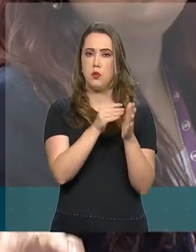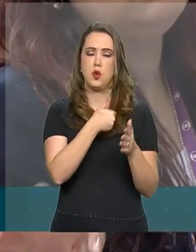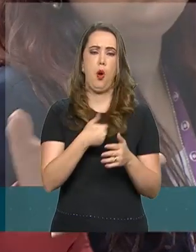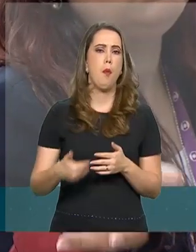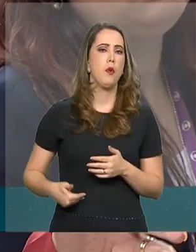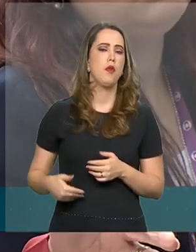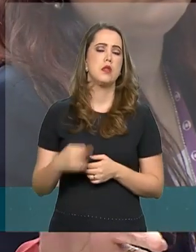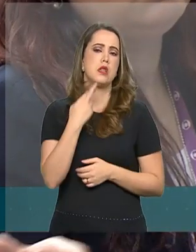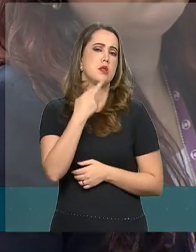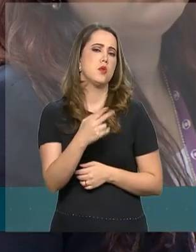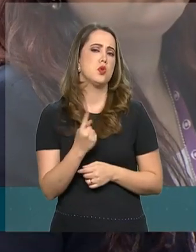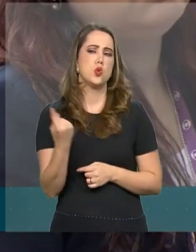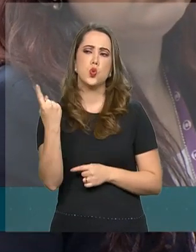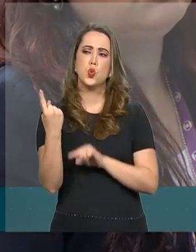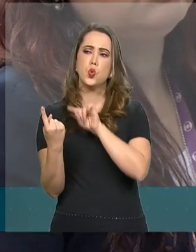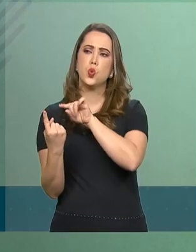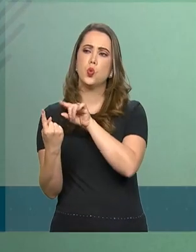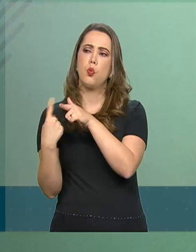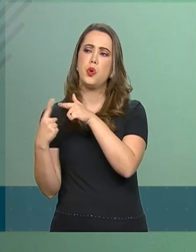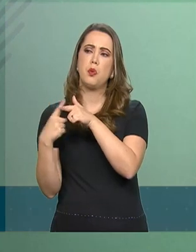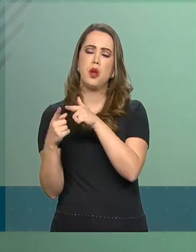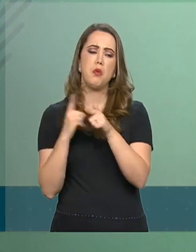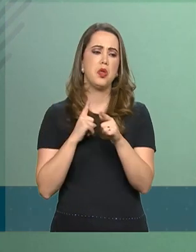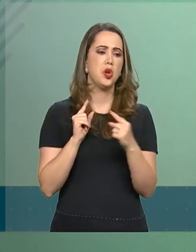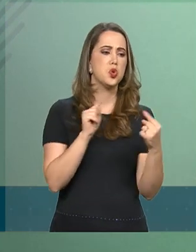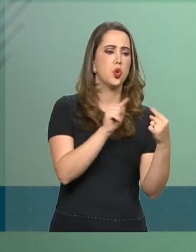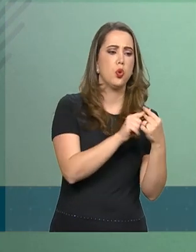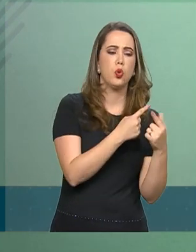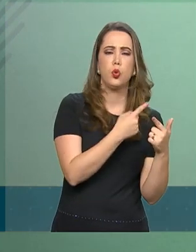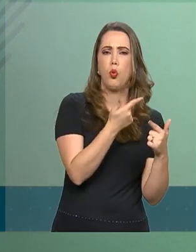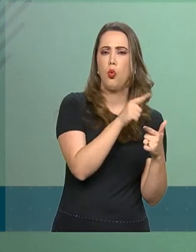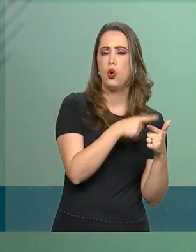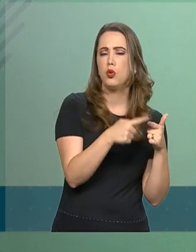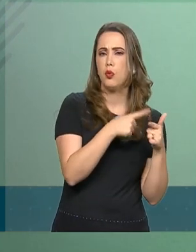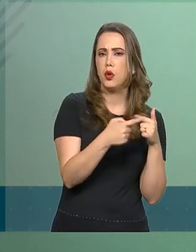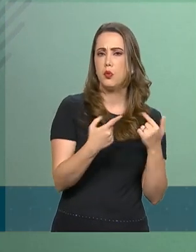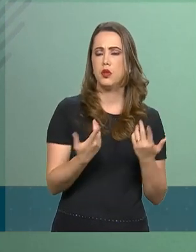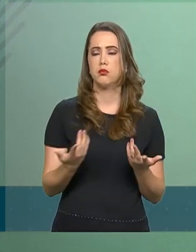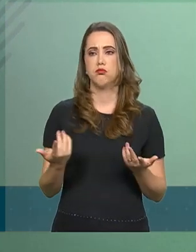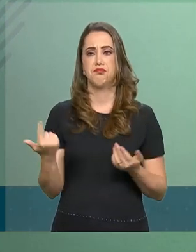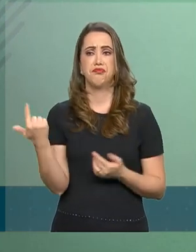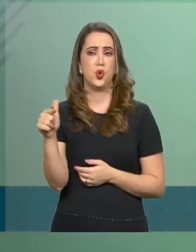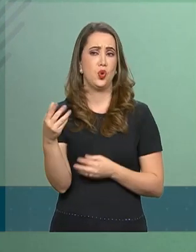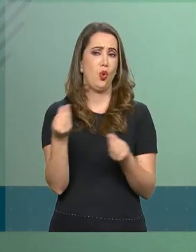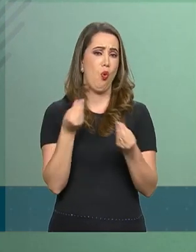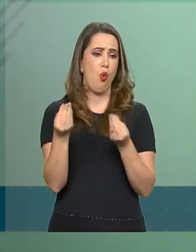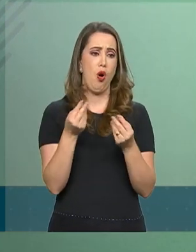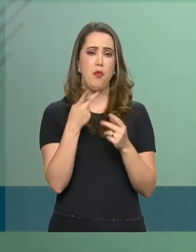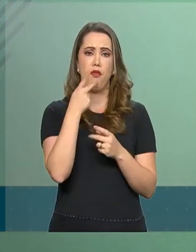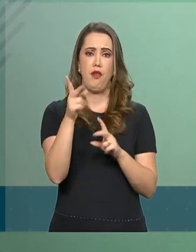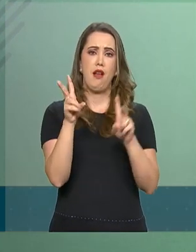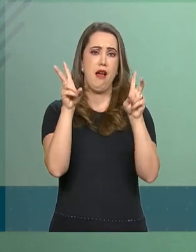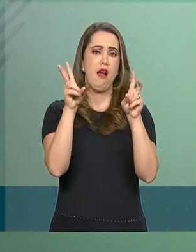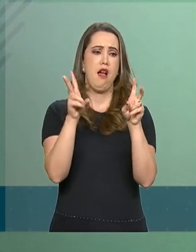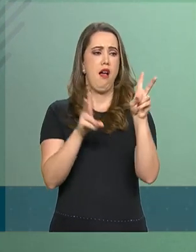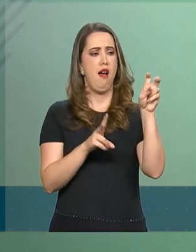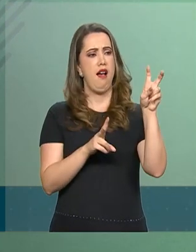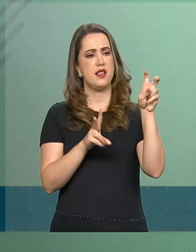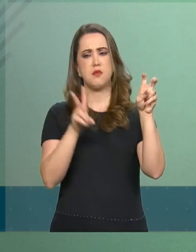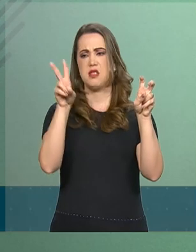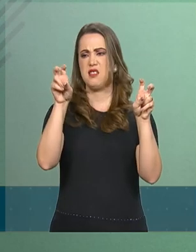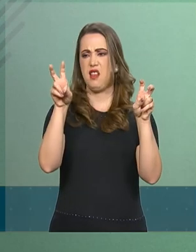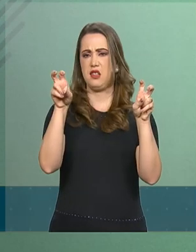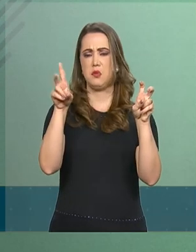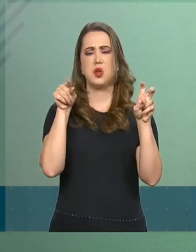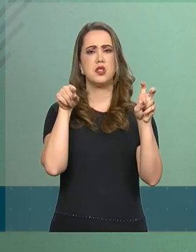se uma coisa tem a ver com a outra eu não tenho condições de de colocar aspas e inventou as palavras do presidente porque eu não as